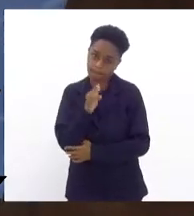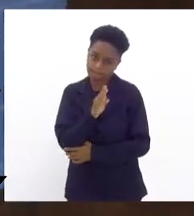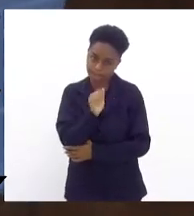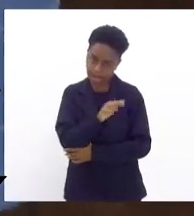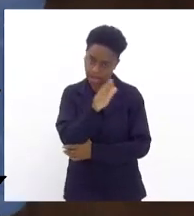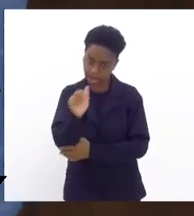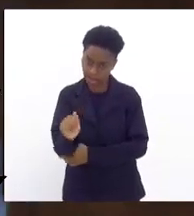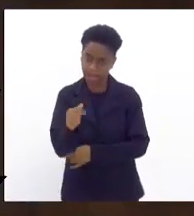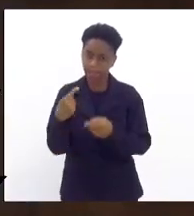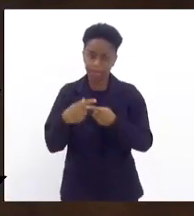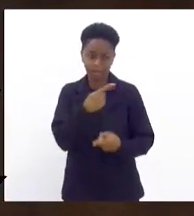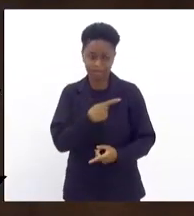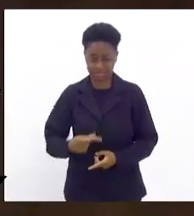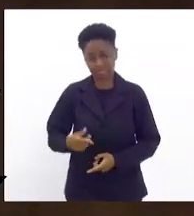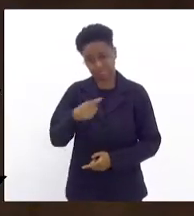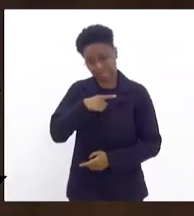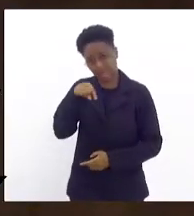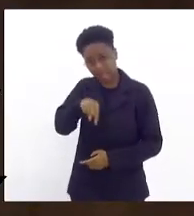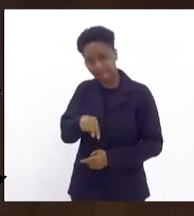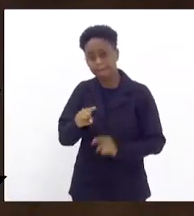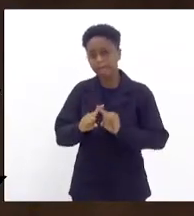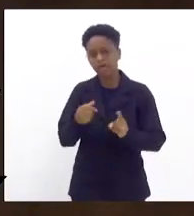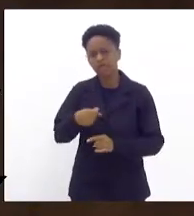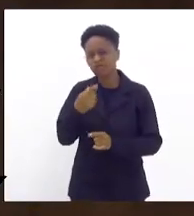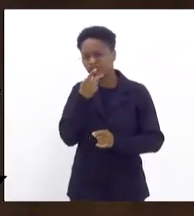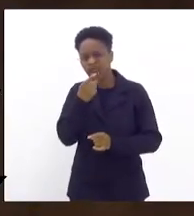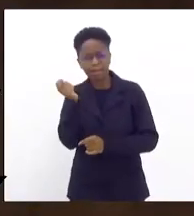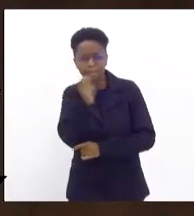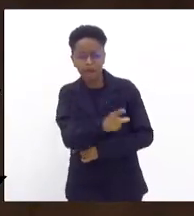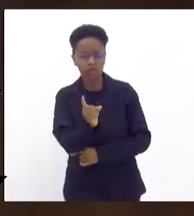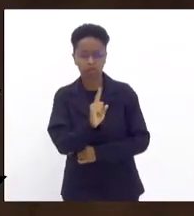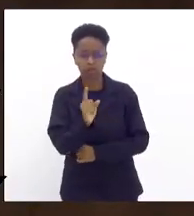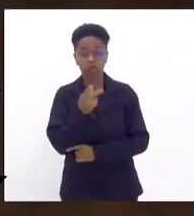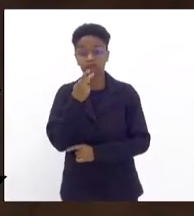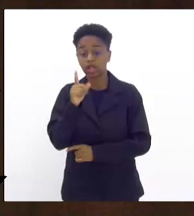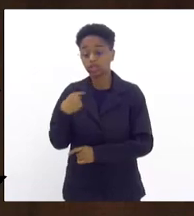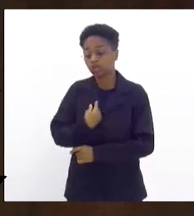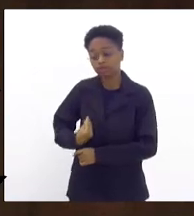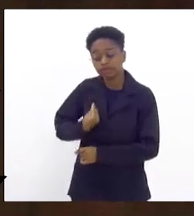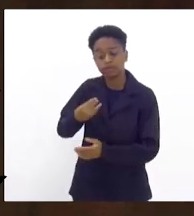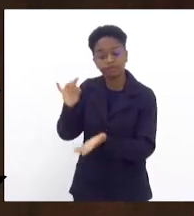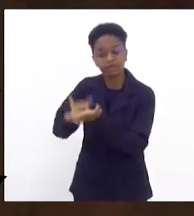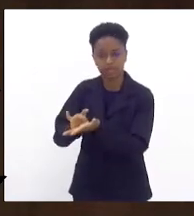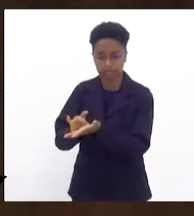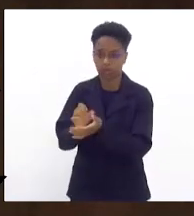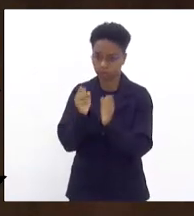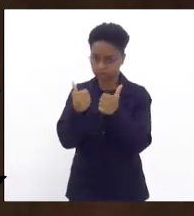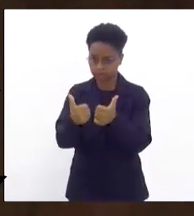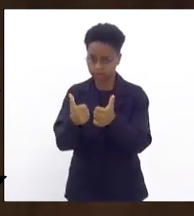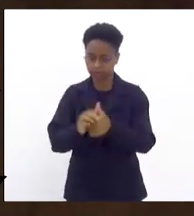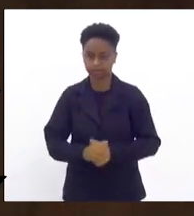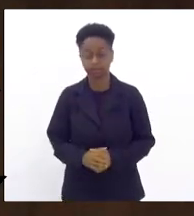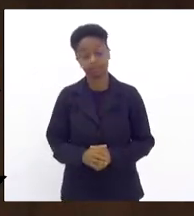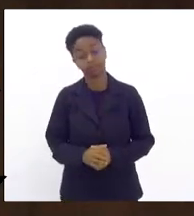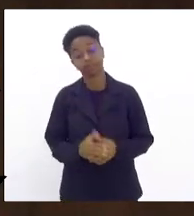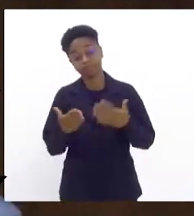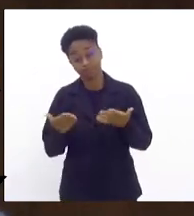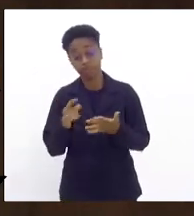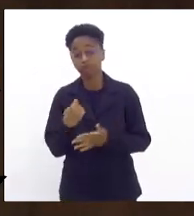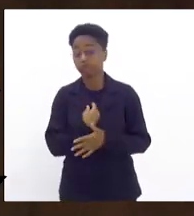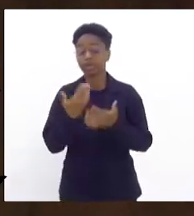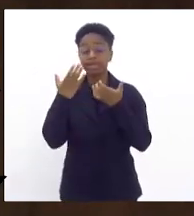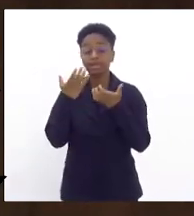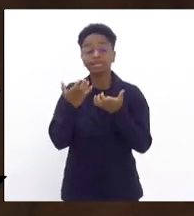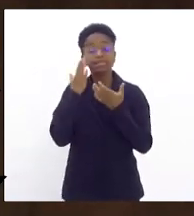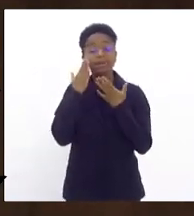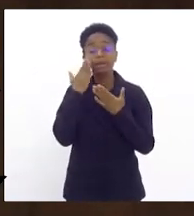Associação da Barra está aí, não é querendo falar mal da Barra, a gente está falando a nossa realidade, tá bom, chefe? Tá, e a gente queria saber como é